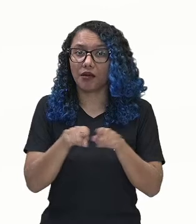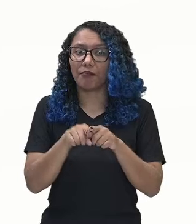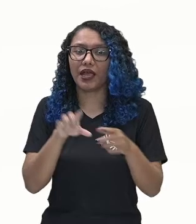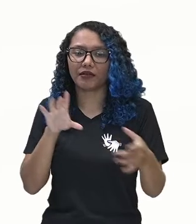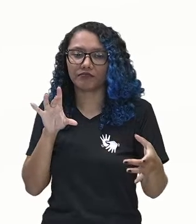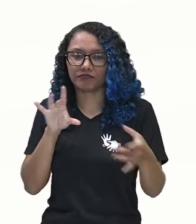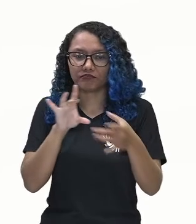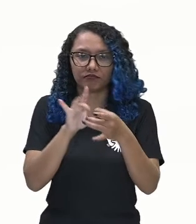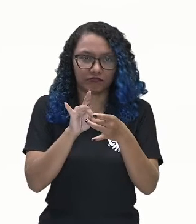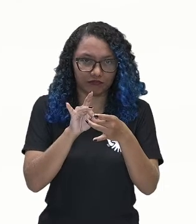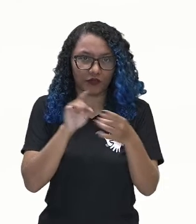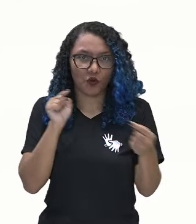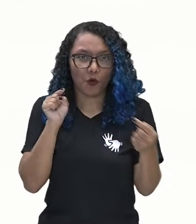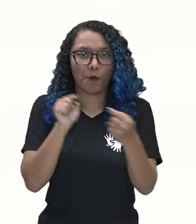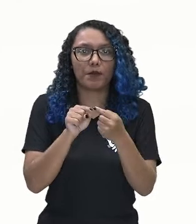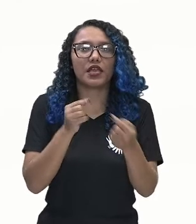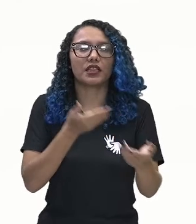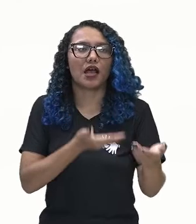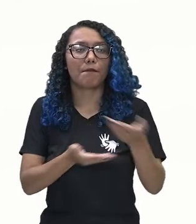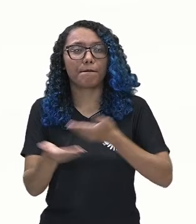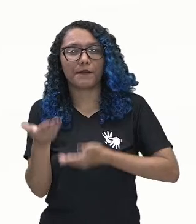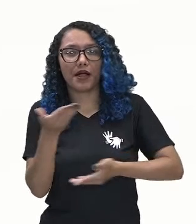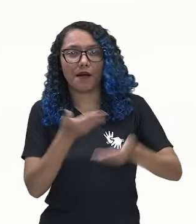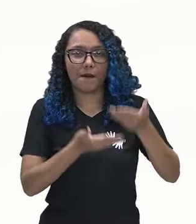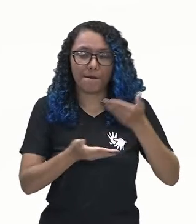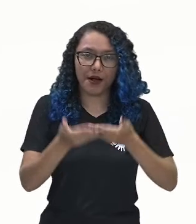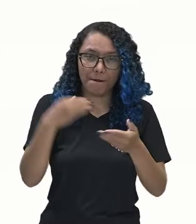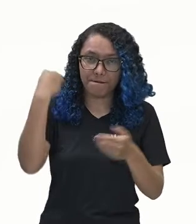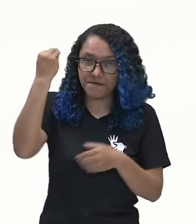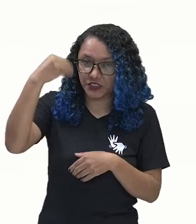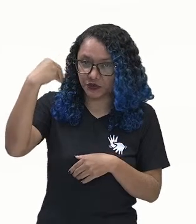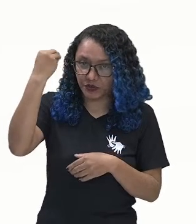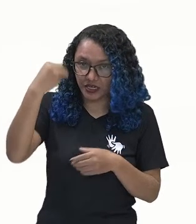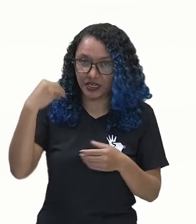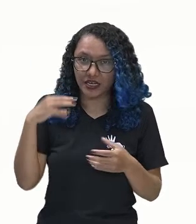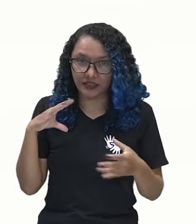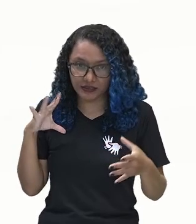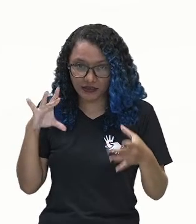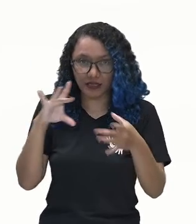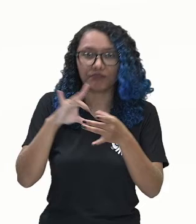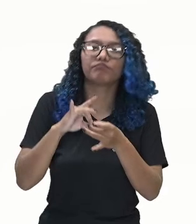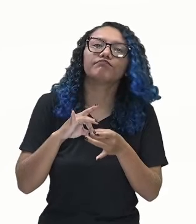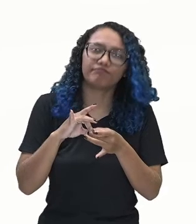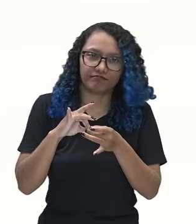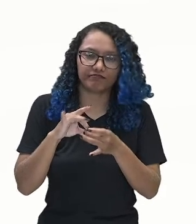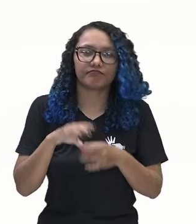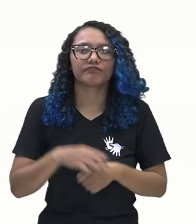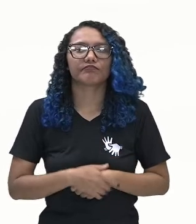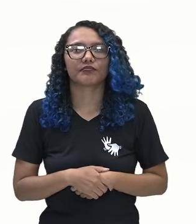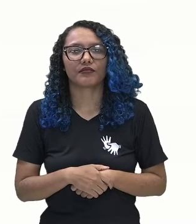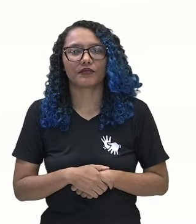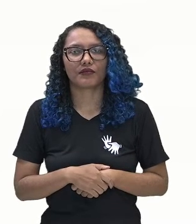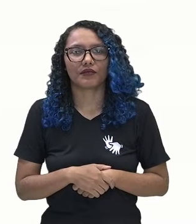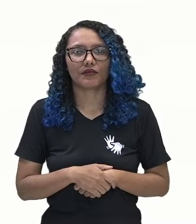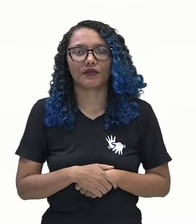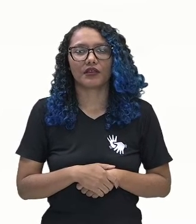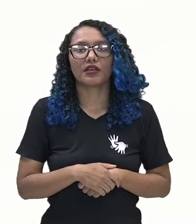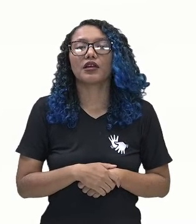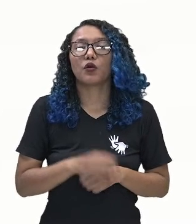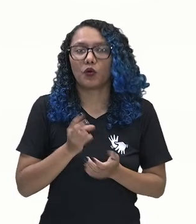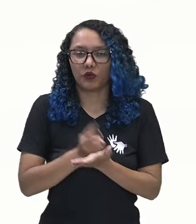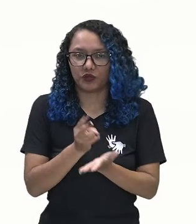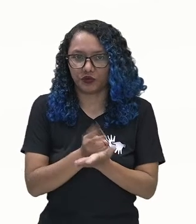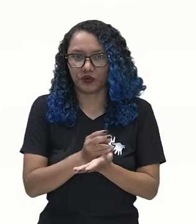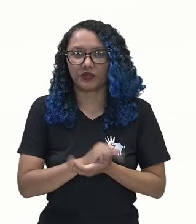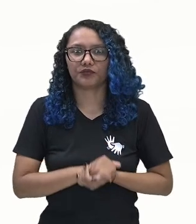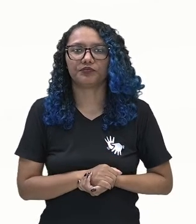também interagindo aí com essa paisagem, tá bom? Ainda no conceito de lugar, olha, a gente tem